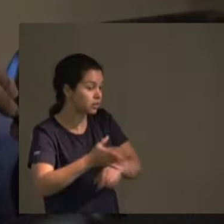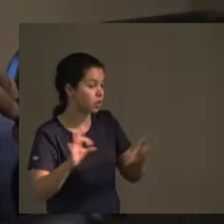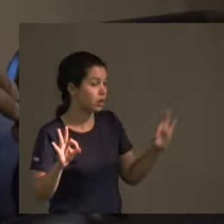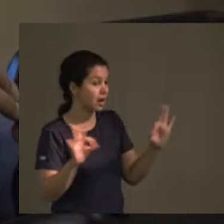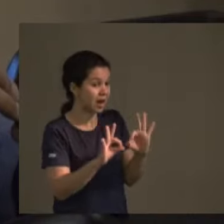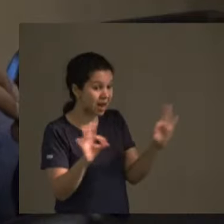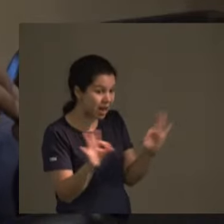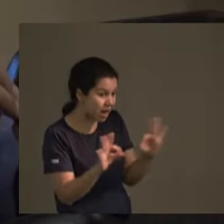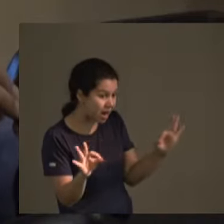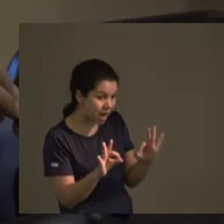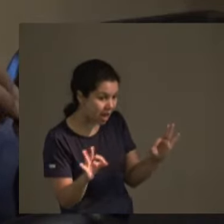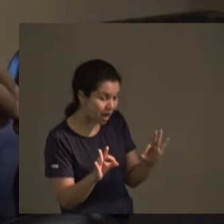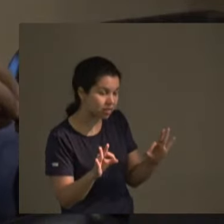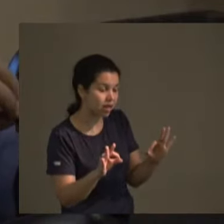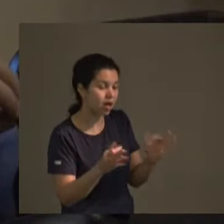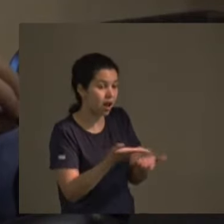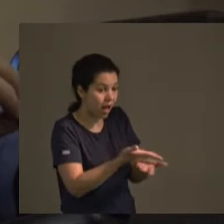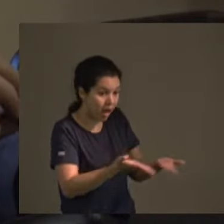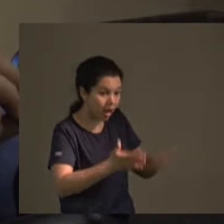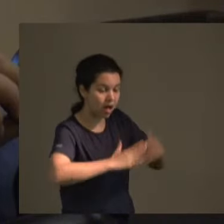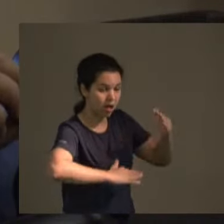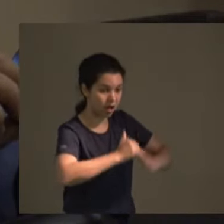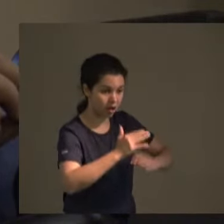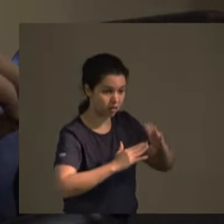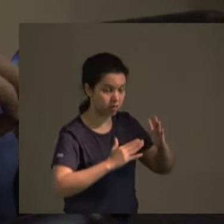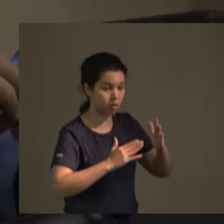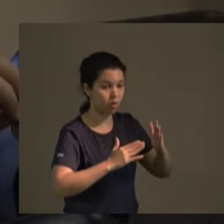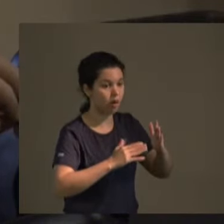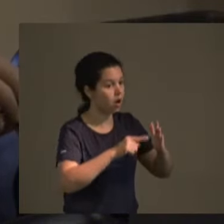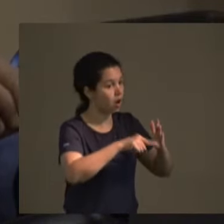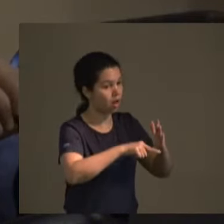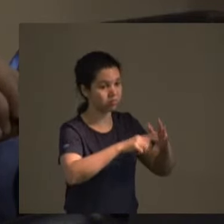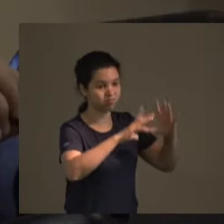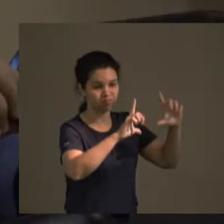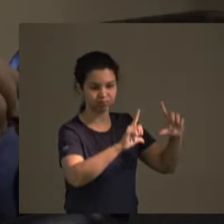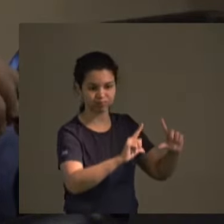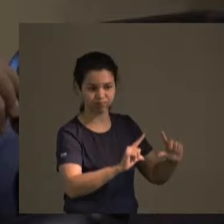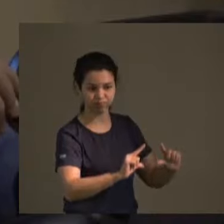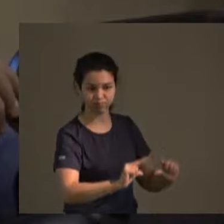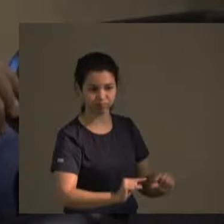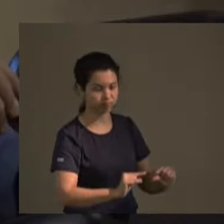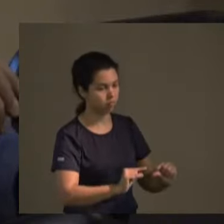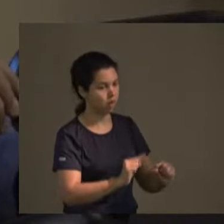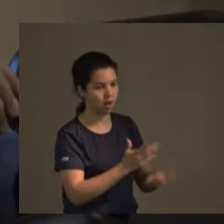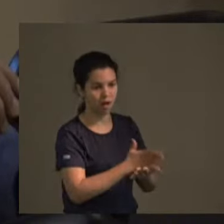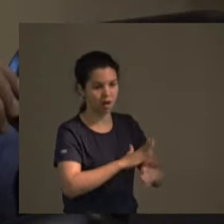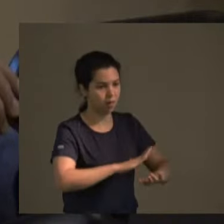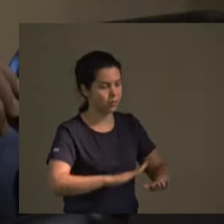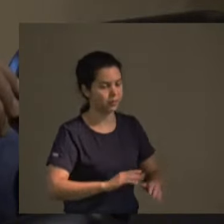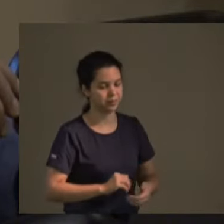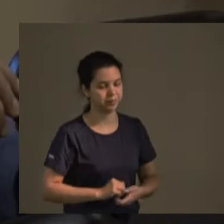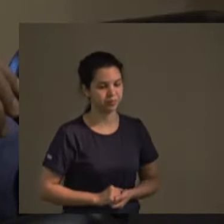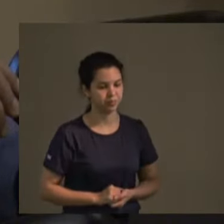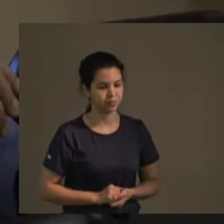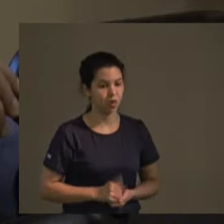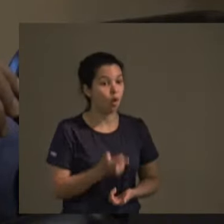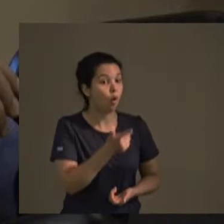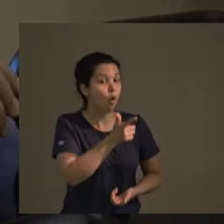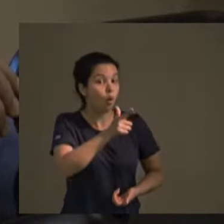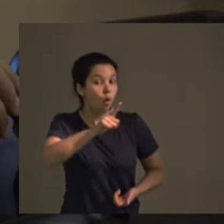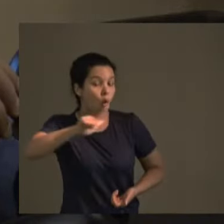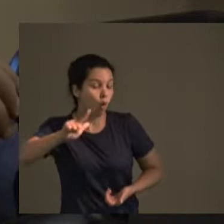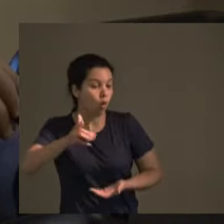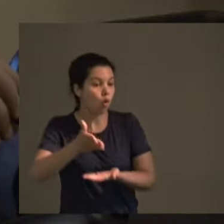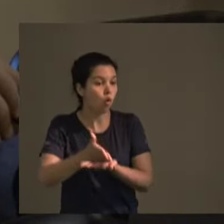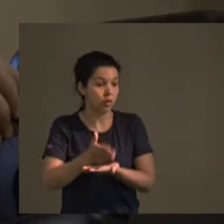pessoas com deficiências nessas ações, elas sucumbem, elas não permanecem. Um outro eixo que a gente falava aí